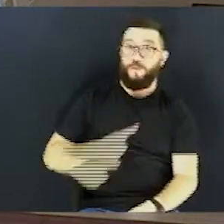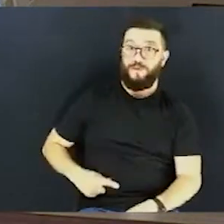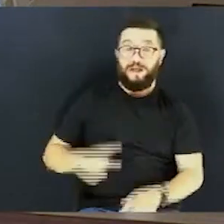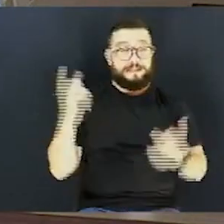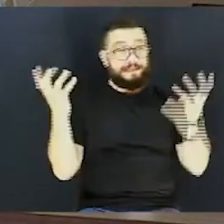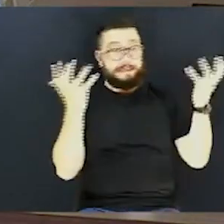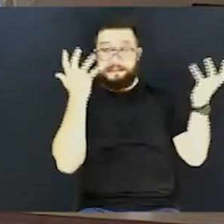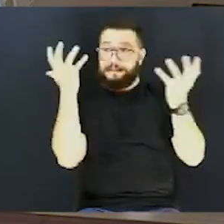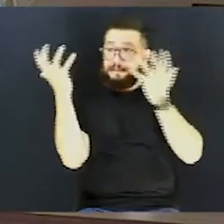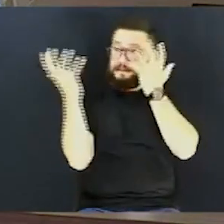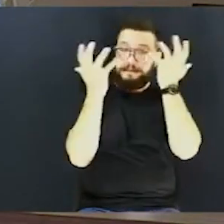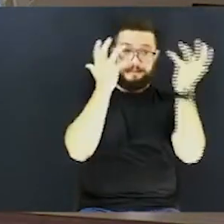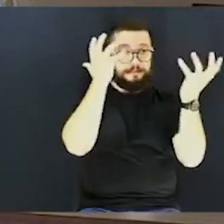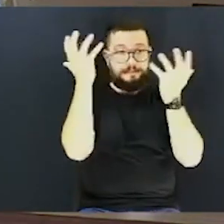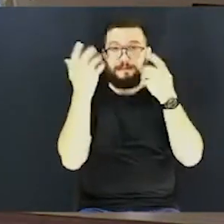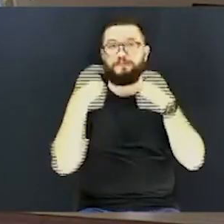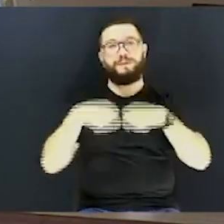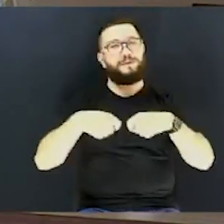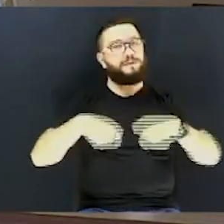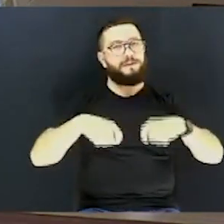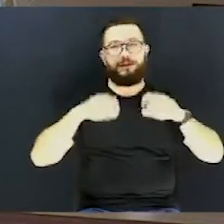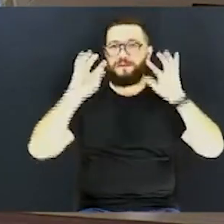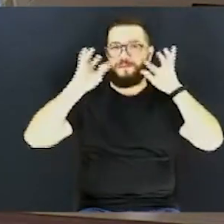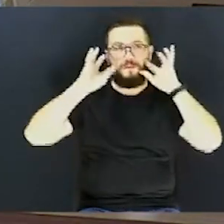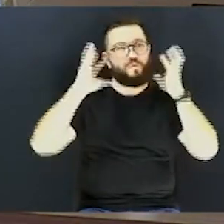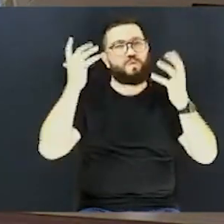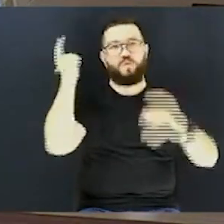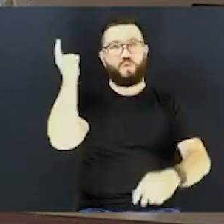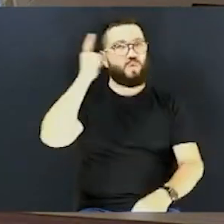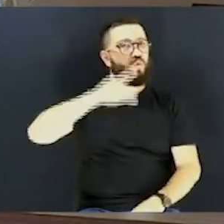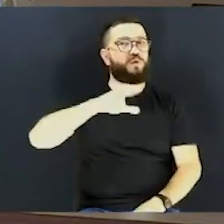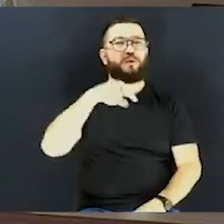oferecer essa educação a partir dos 4 anos, essa vaga, né,